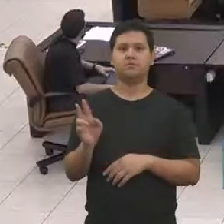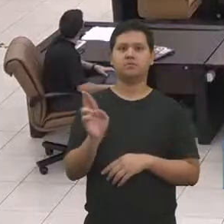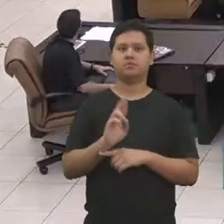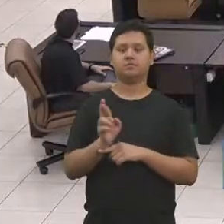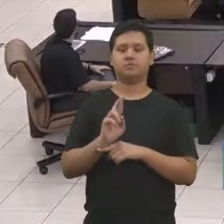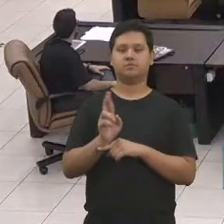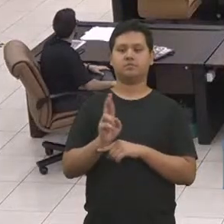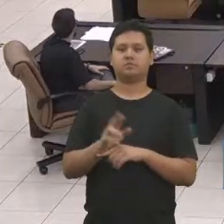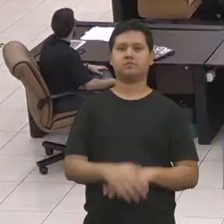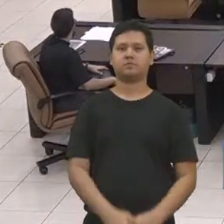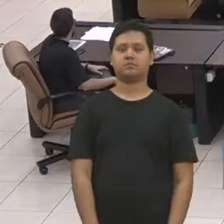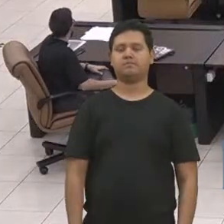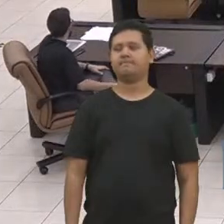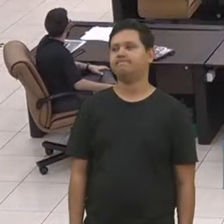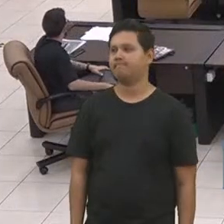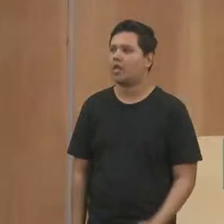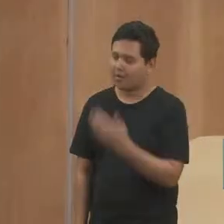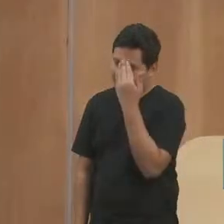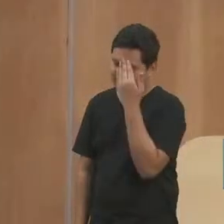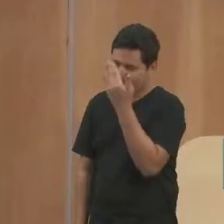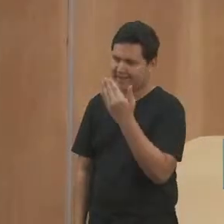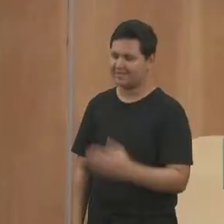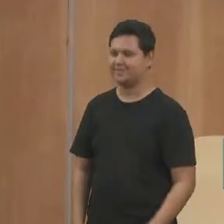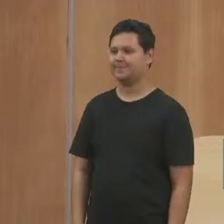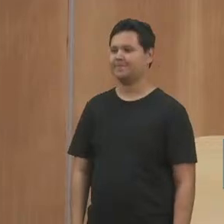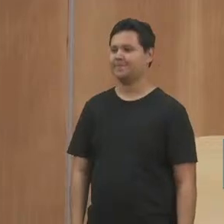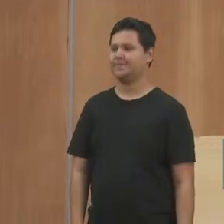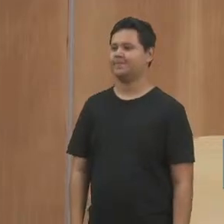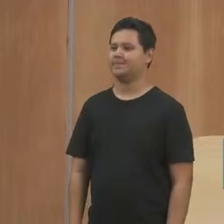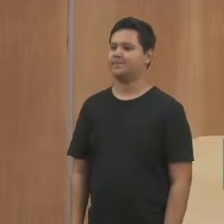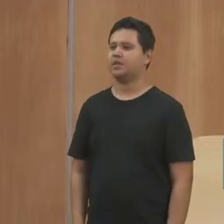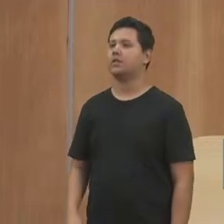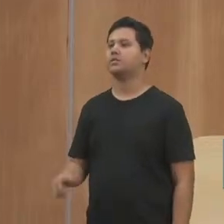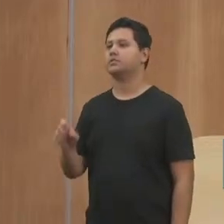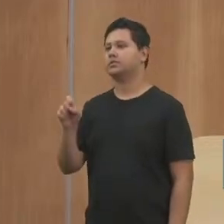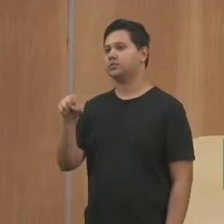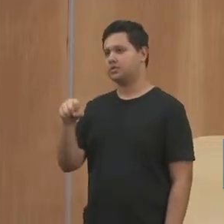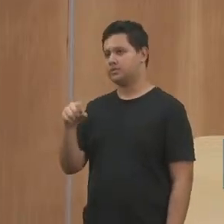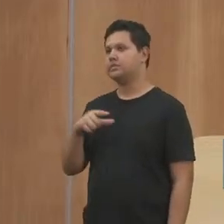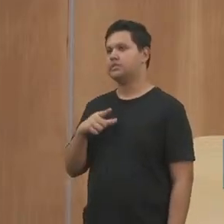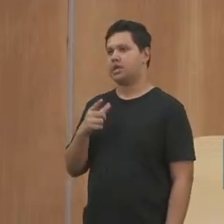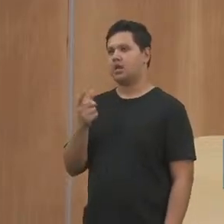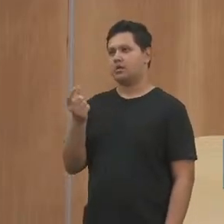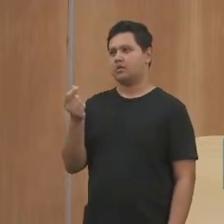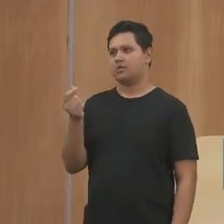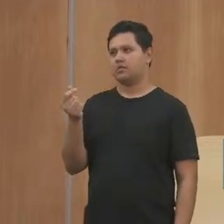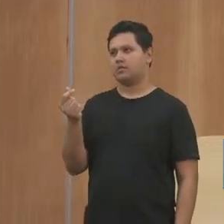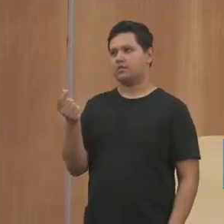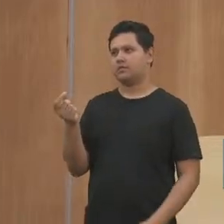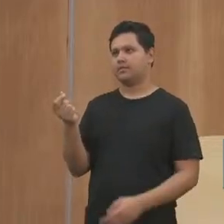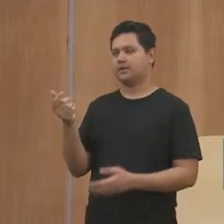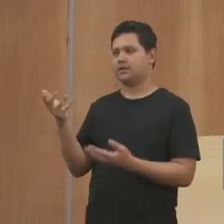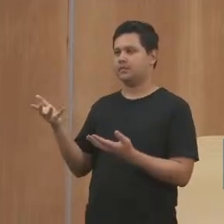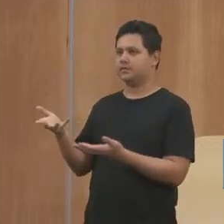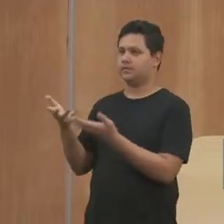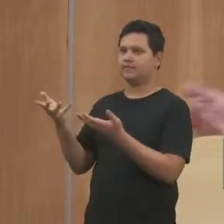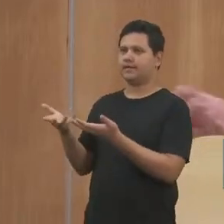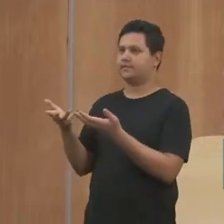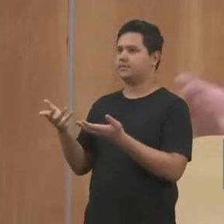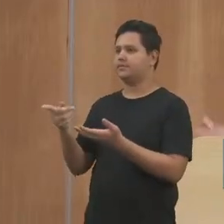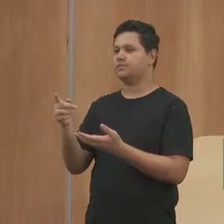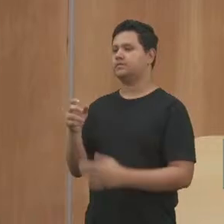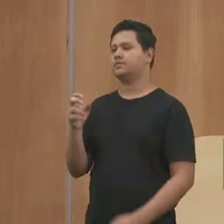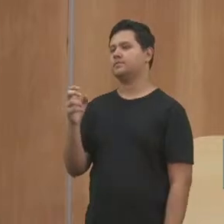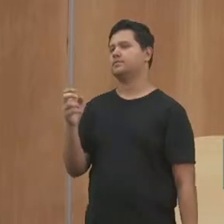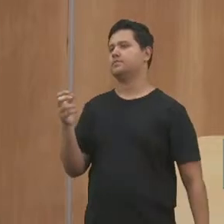isso, obrigada. De nada, agradeço a contribuição. Realmente, tem um recurso empenhado superior, em torno de 157 milhões, que é o